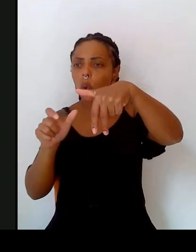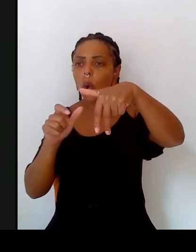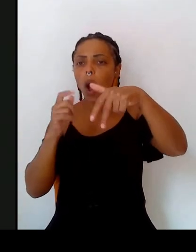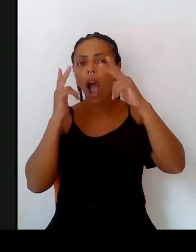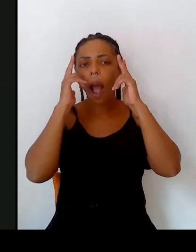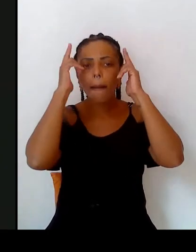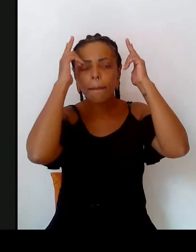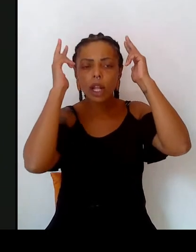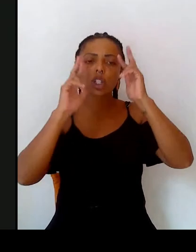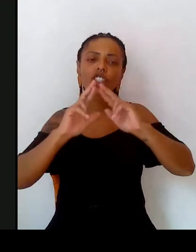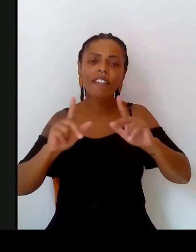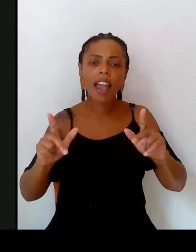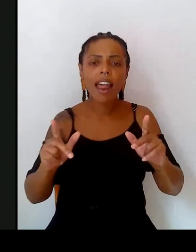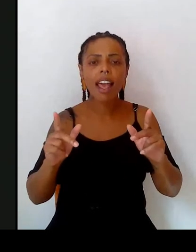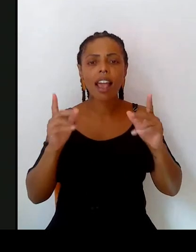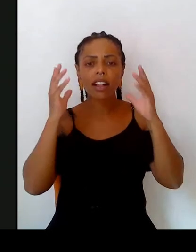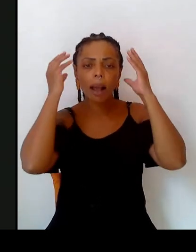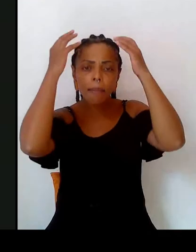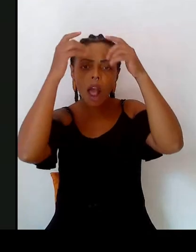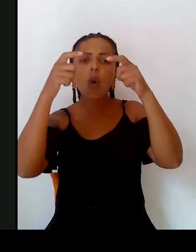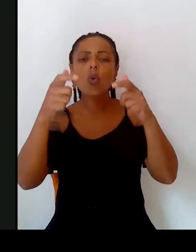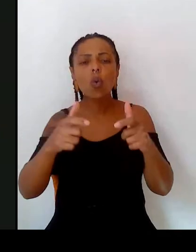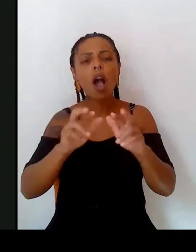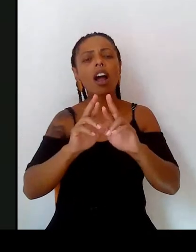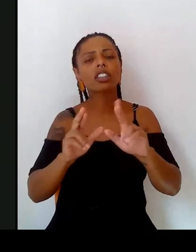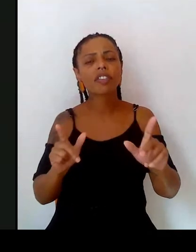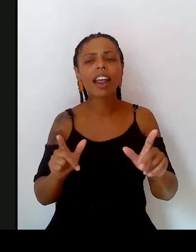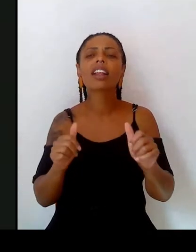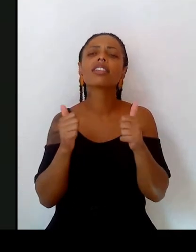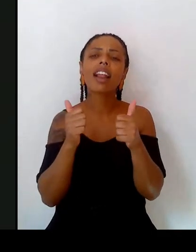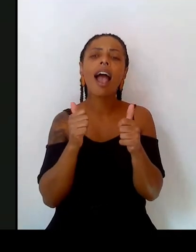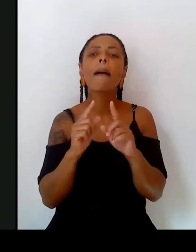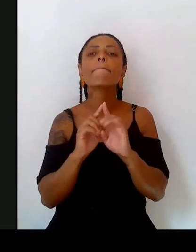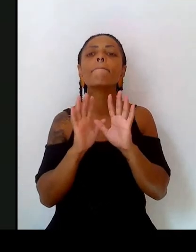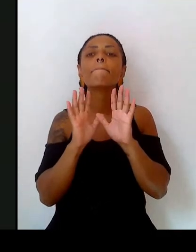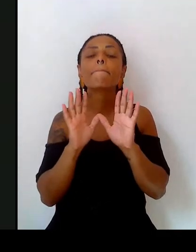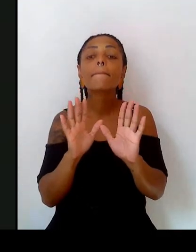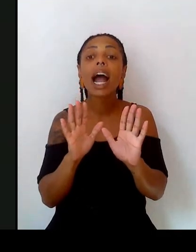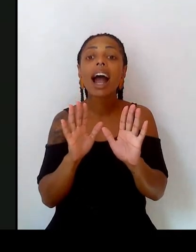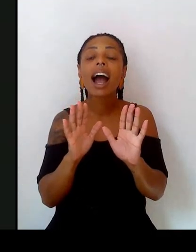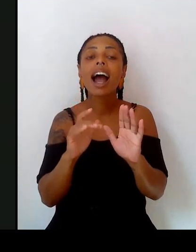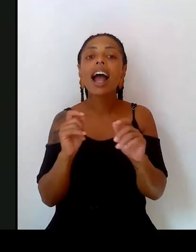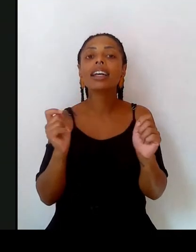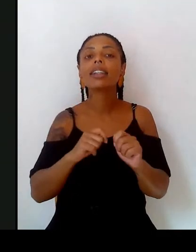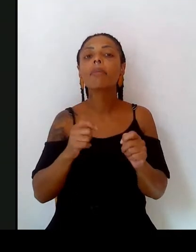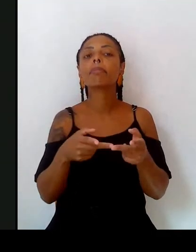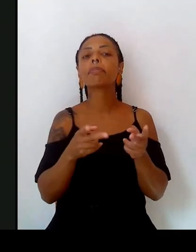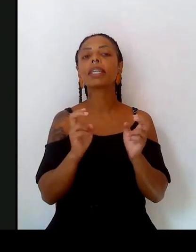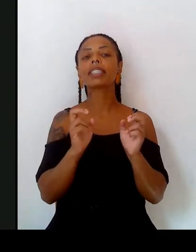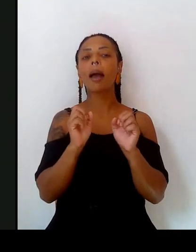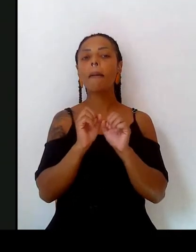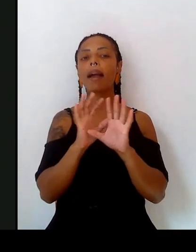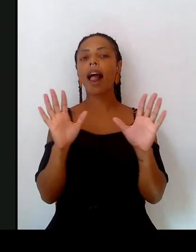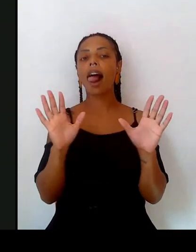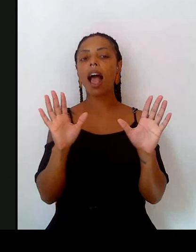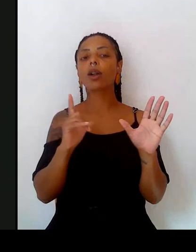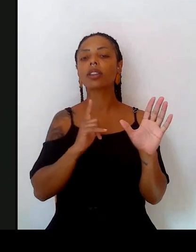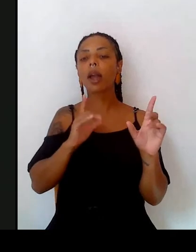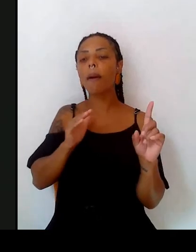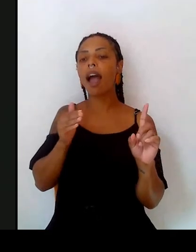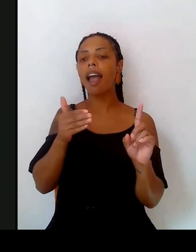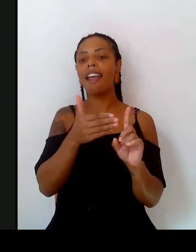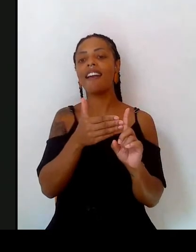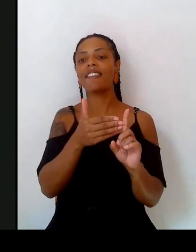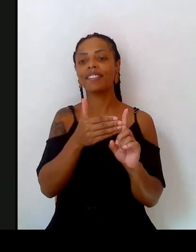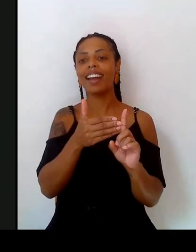são homens diferentes estão em um lugar diferente mas mesmo assim eu acho que fica muito claro a referência a